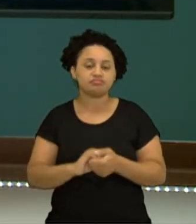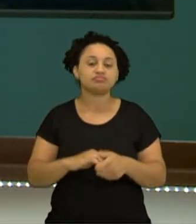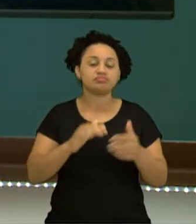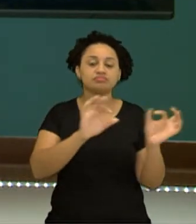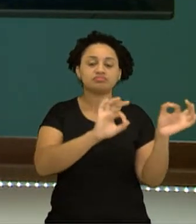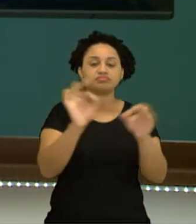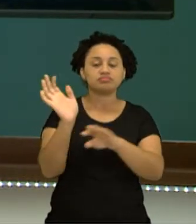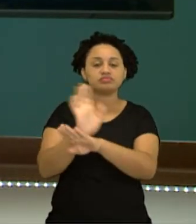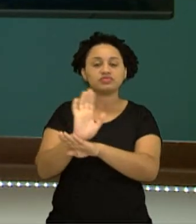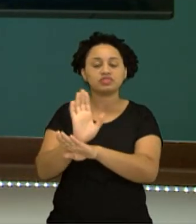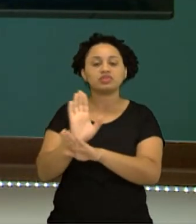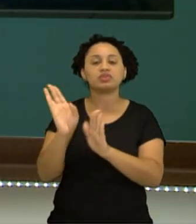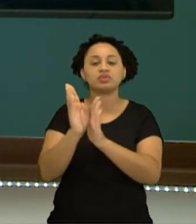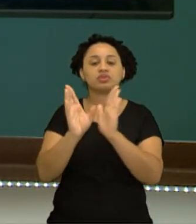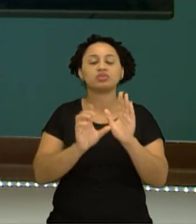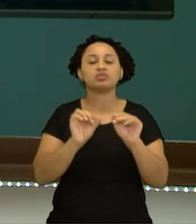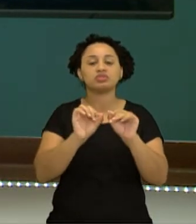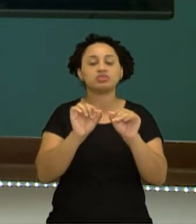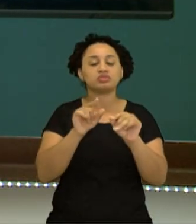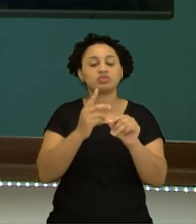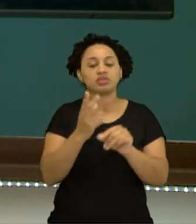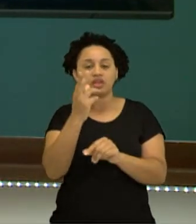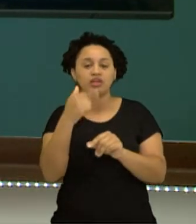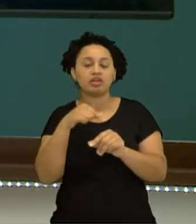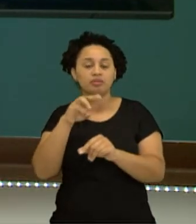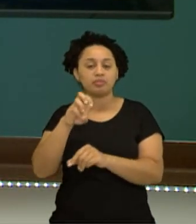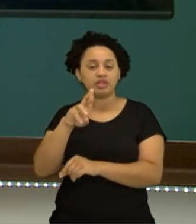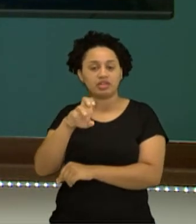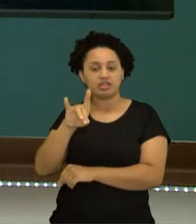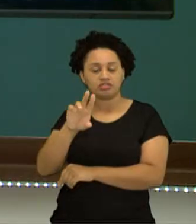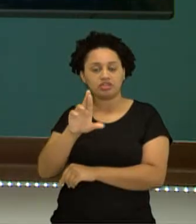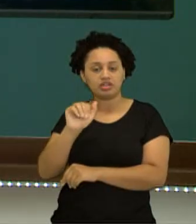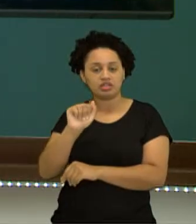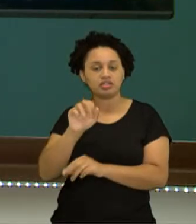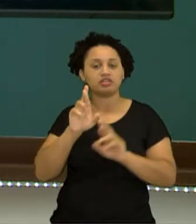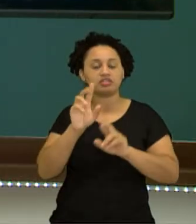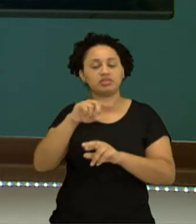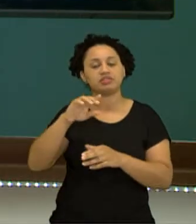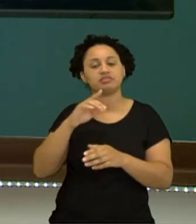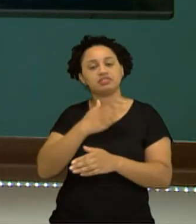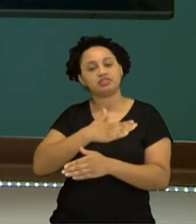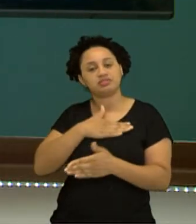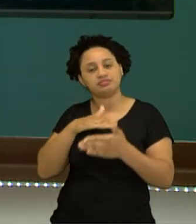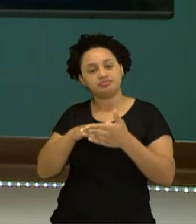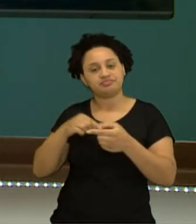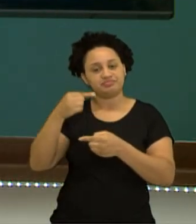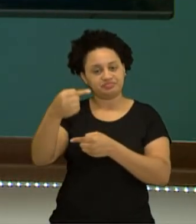tratou exatamente da secção meridiana. Espero que vocês tenham gostado e até breve.